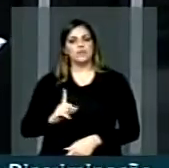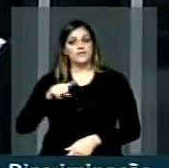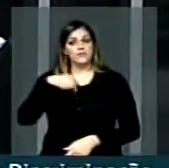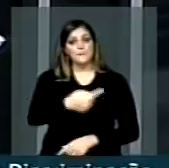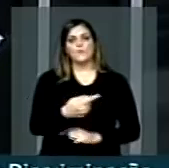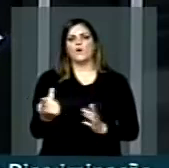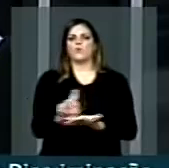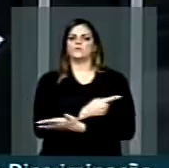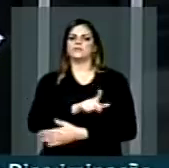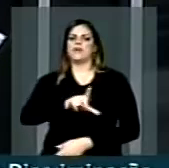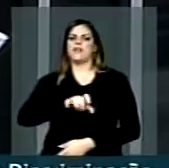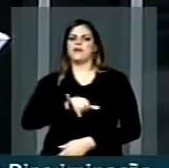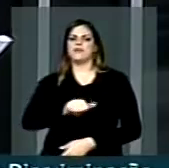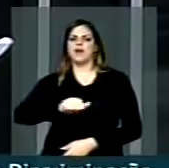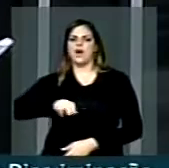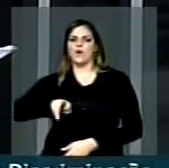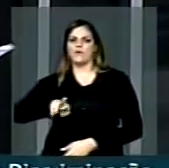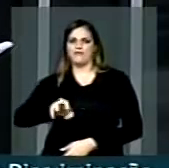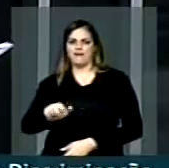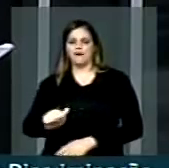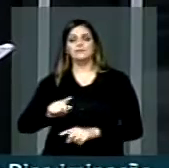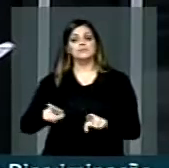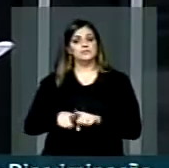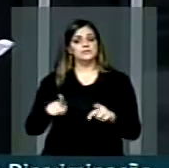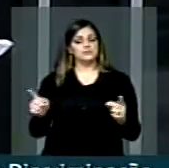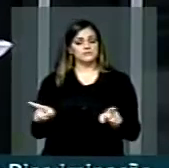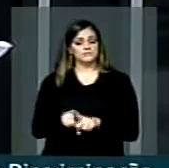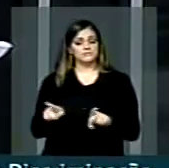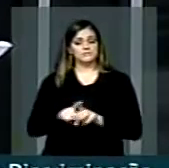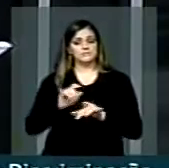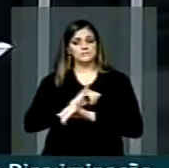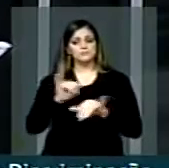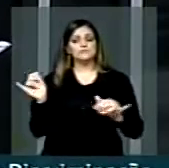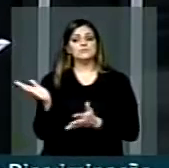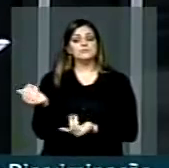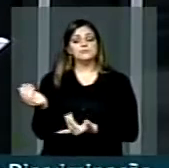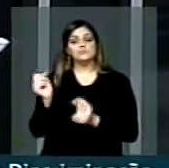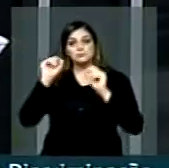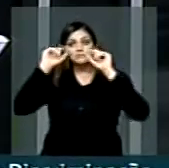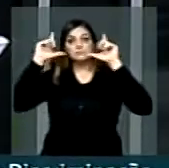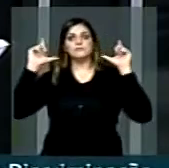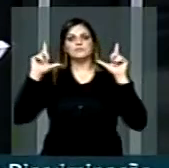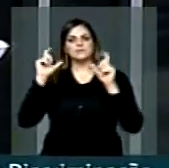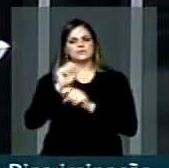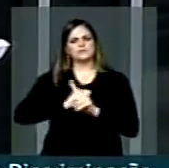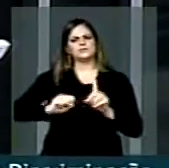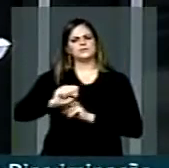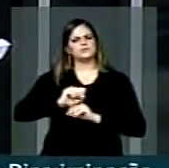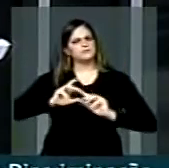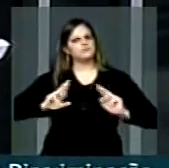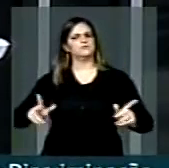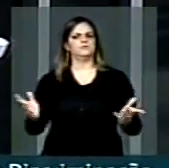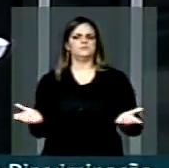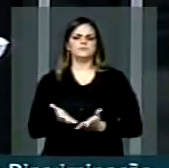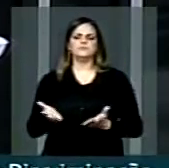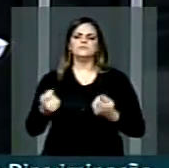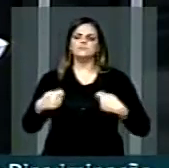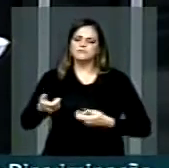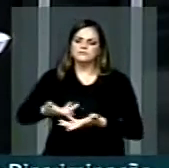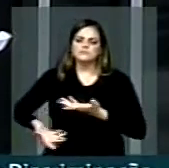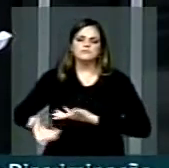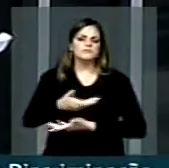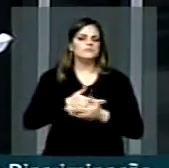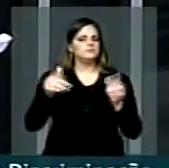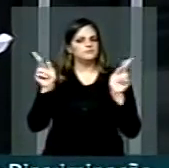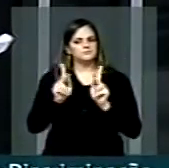Lei Áurea, mas também por criar um referencial para a juventude atual na construção de uma sociedade pluralista, tolerante, fundada em valores éticos,